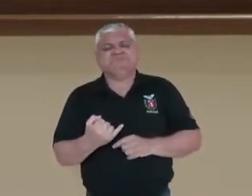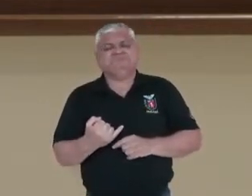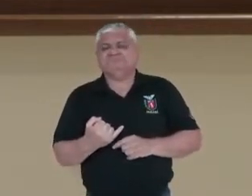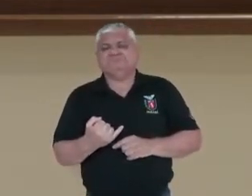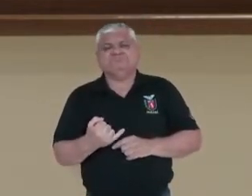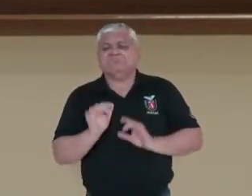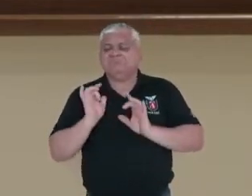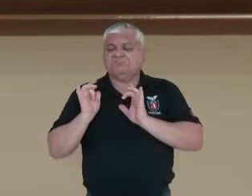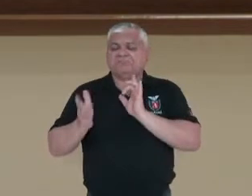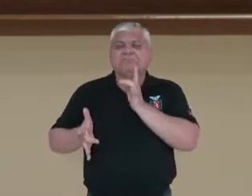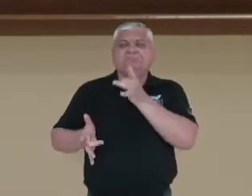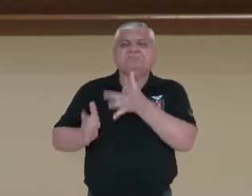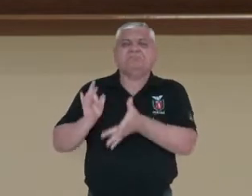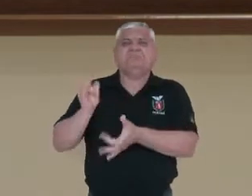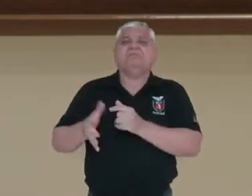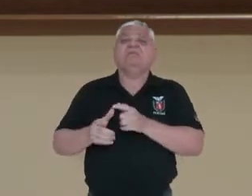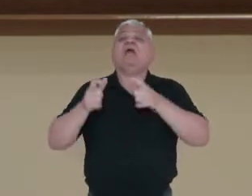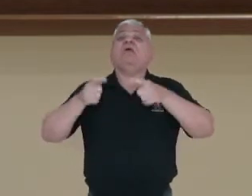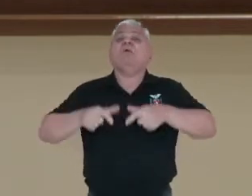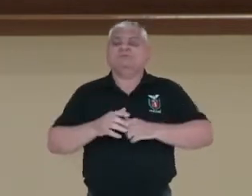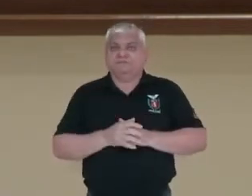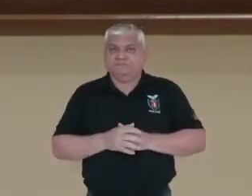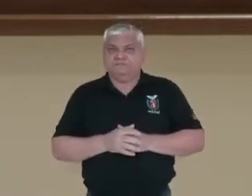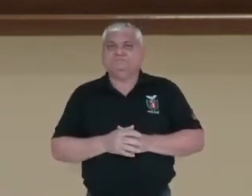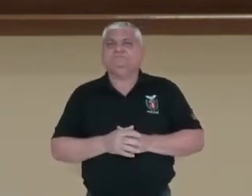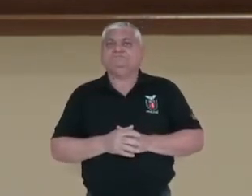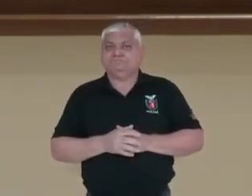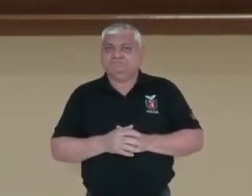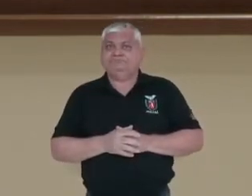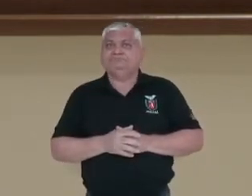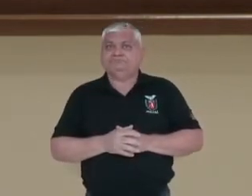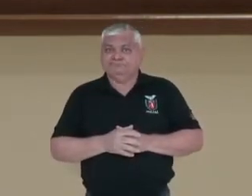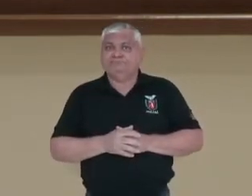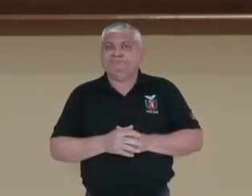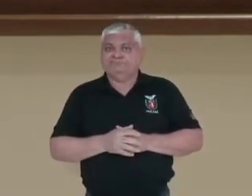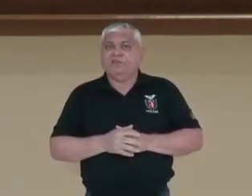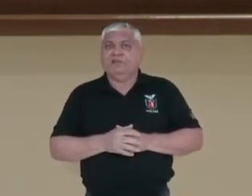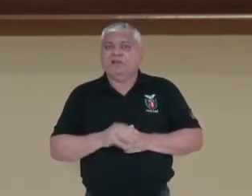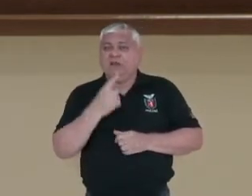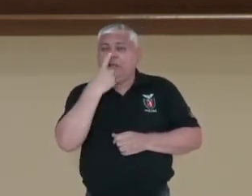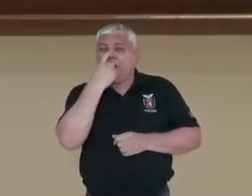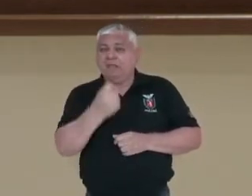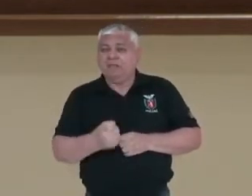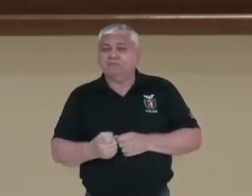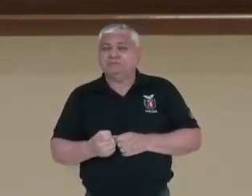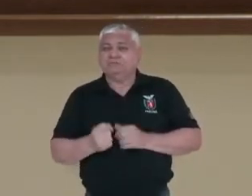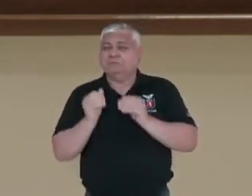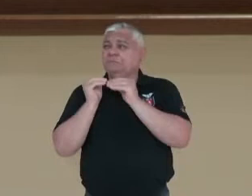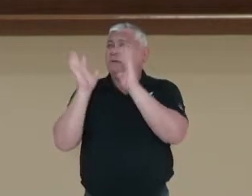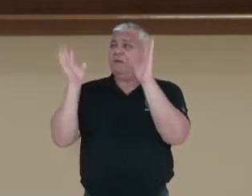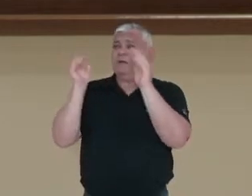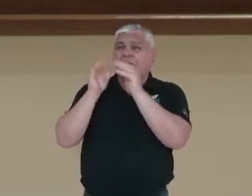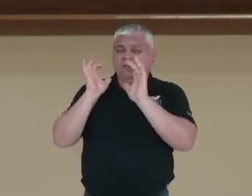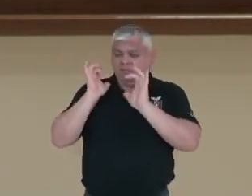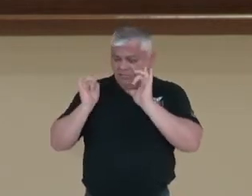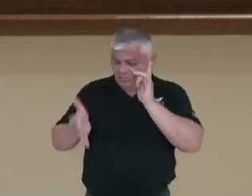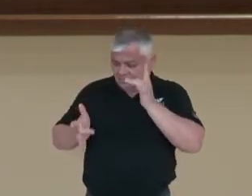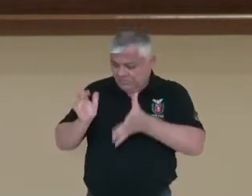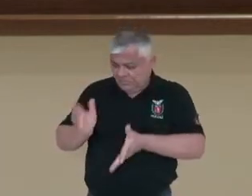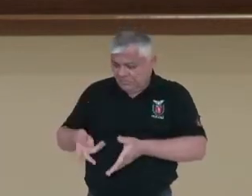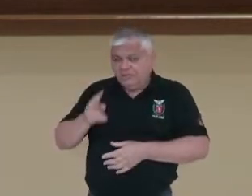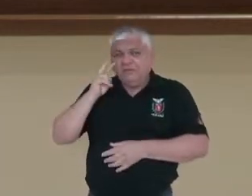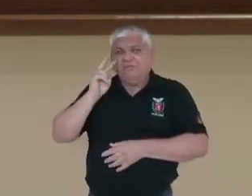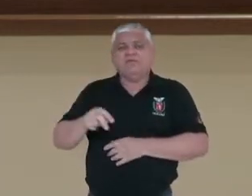e acaba indo parar em aterros sanitários ou ainda em lixões a céu aberto, produzindo